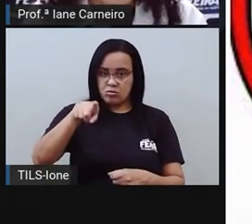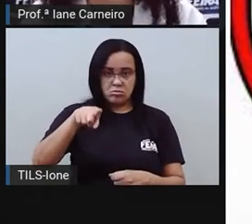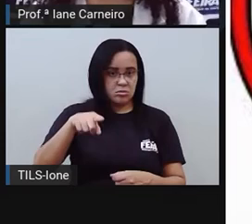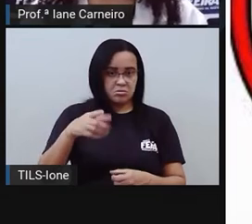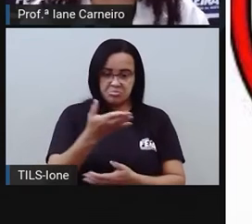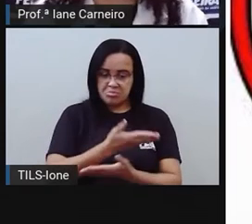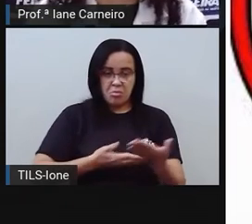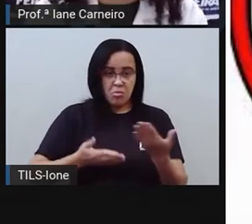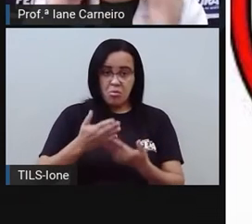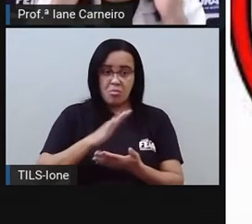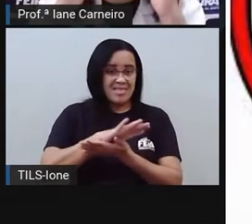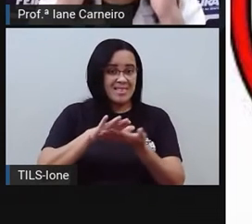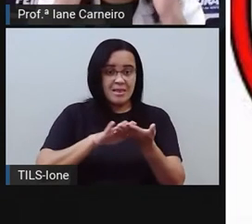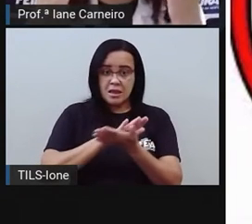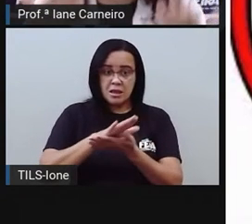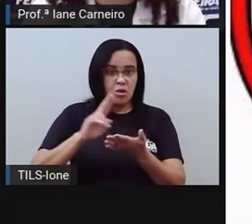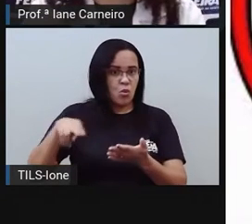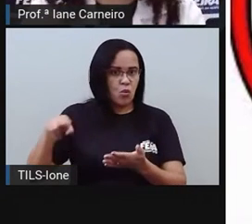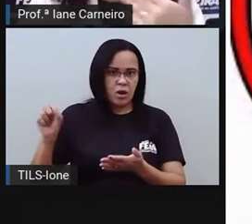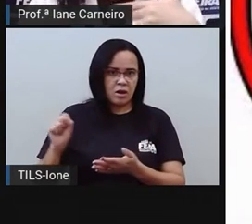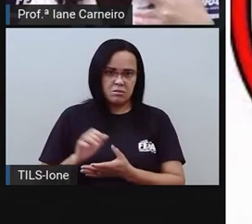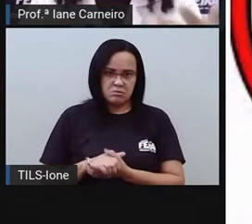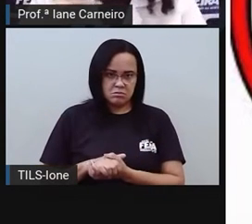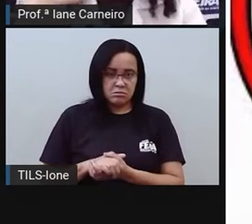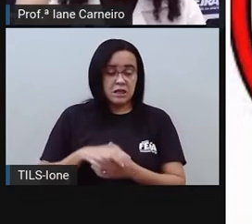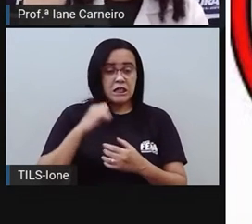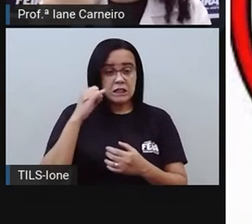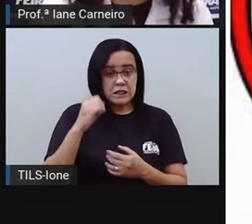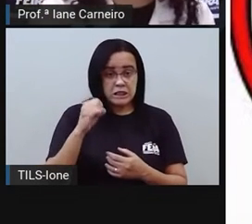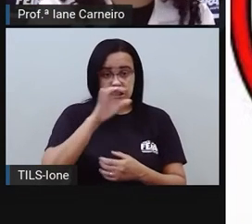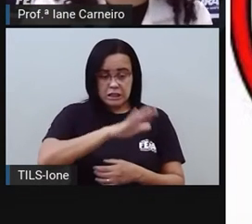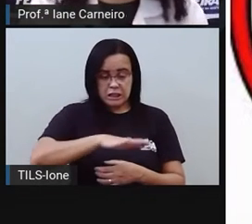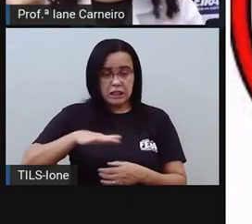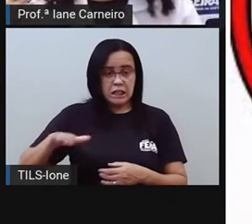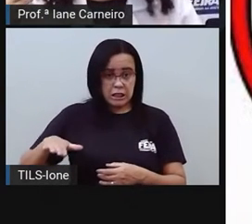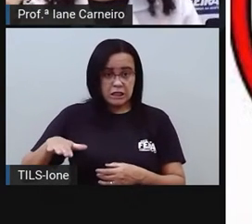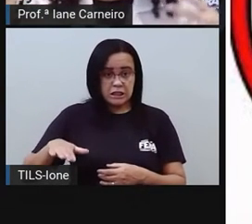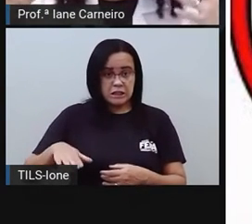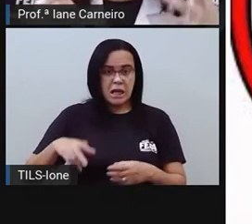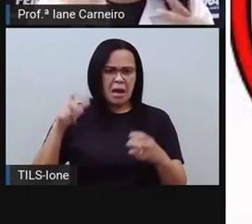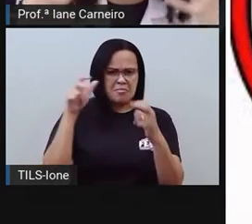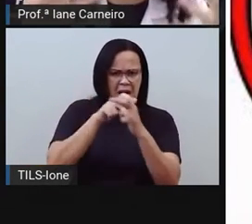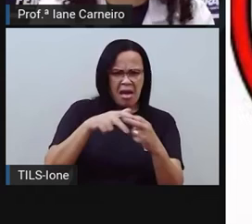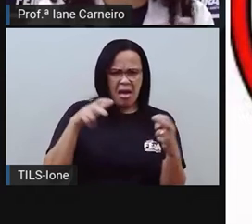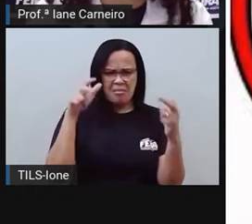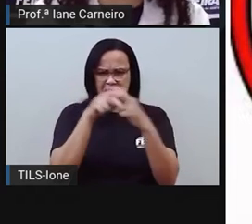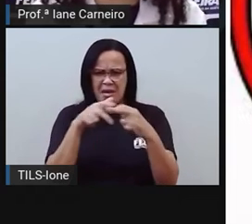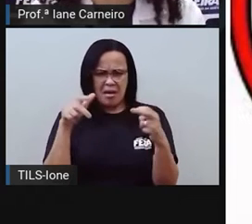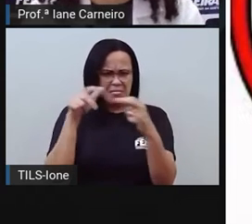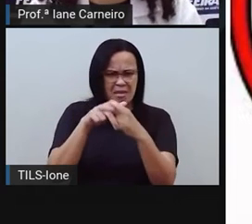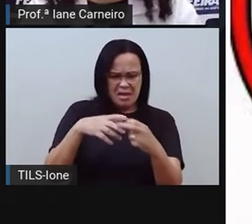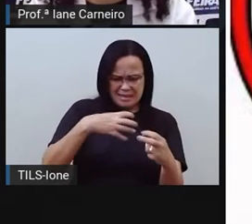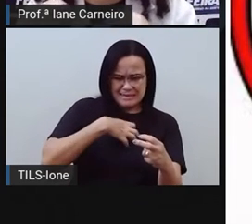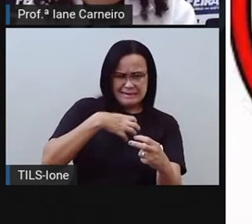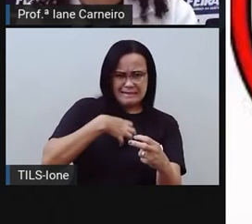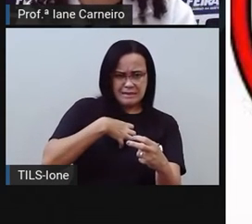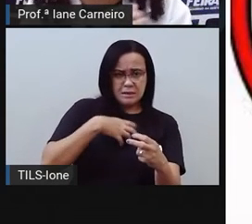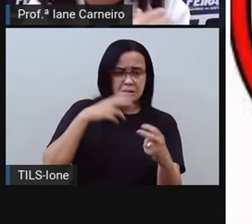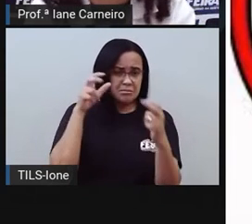isso com a gente, né? Então, se alguma criança, né, está batendo em você, né, está fazendo alguma